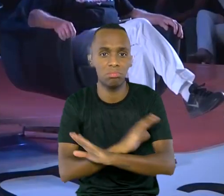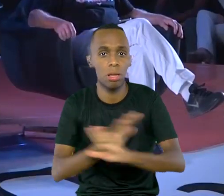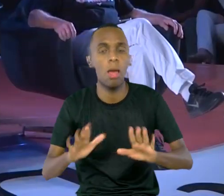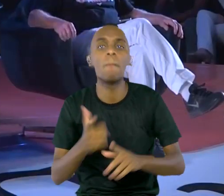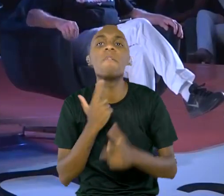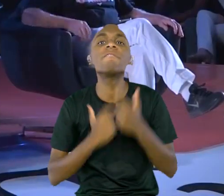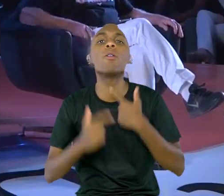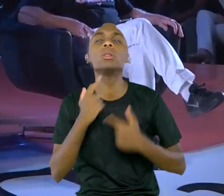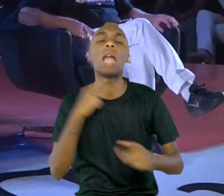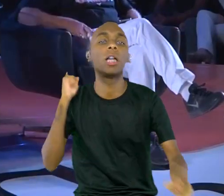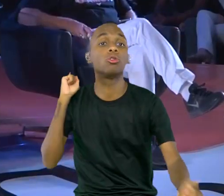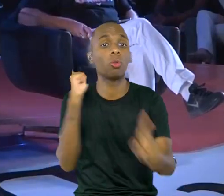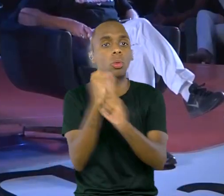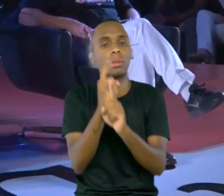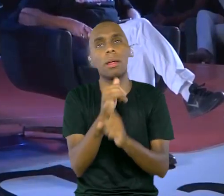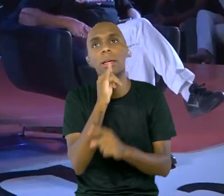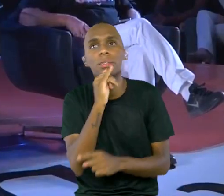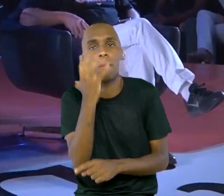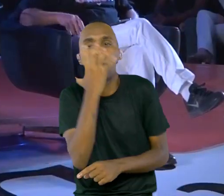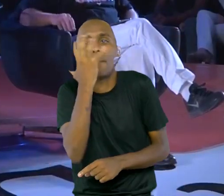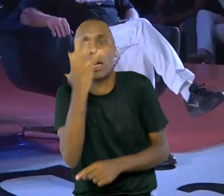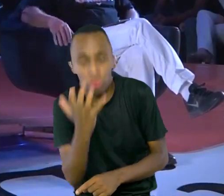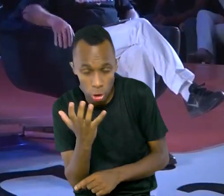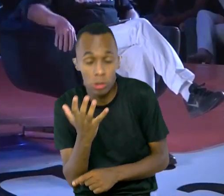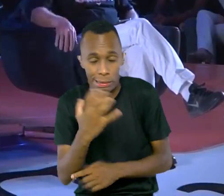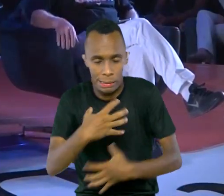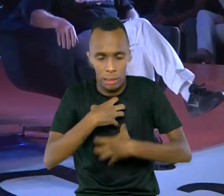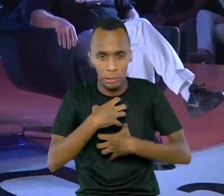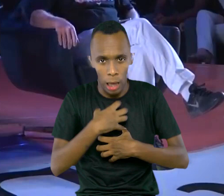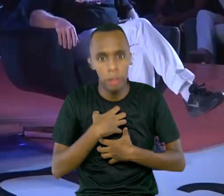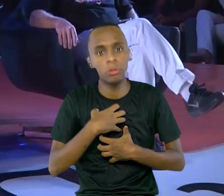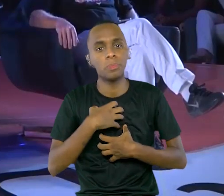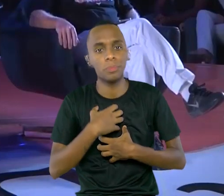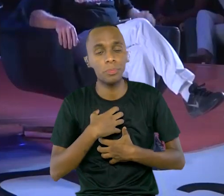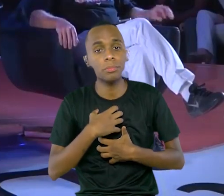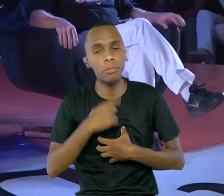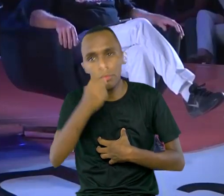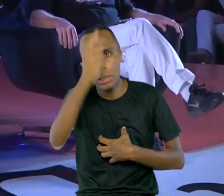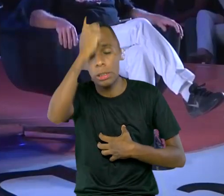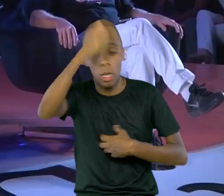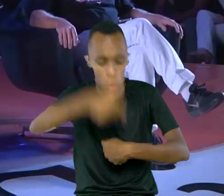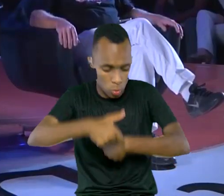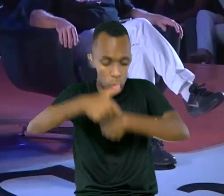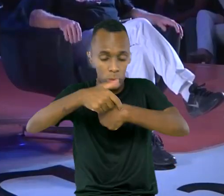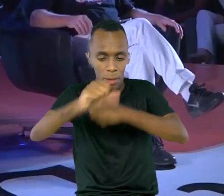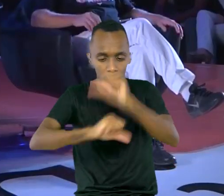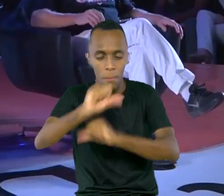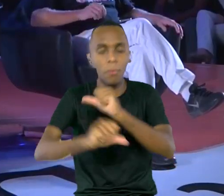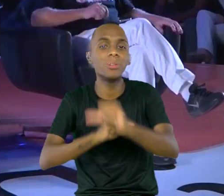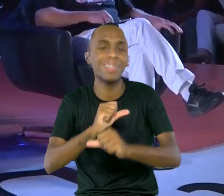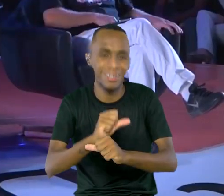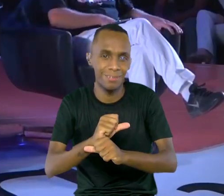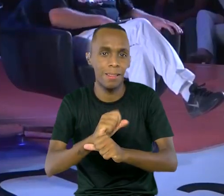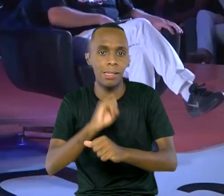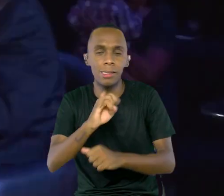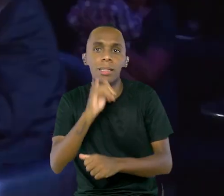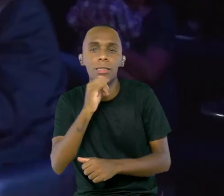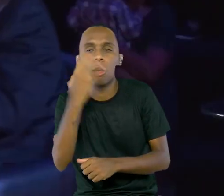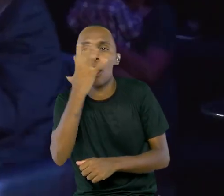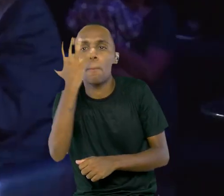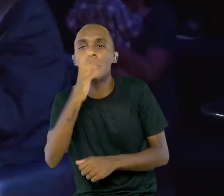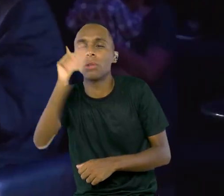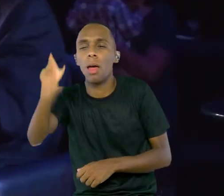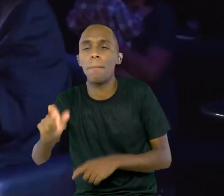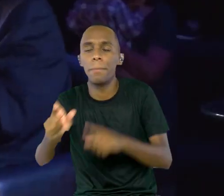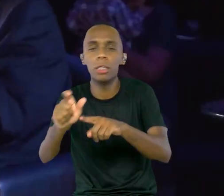perecido, né, no desejo de encontrar. Quando você está apaixonado ou apaixonada, a ideia de tempo se altera.